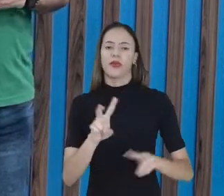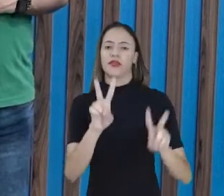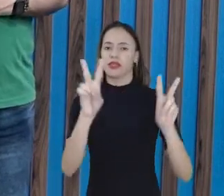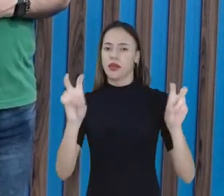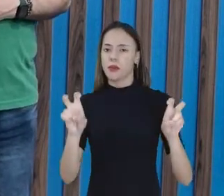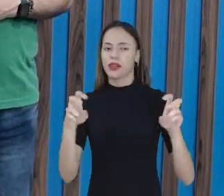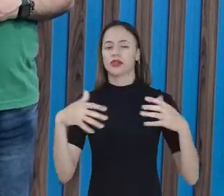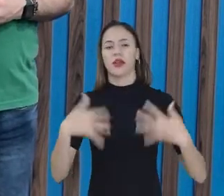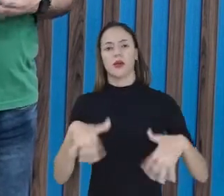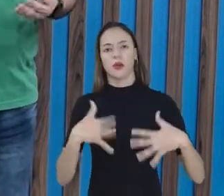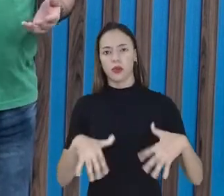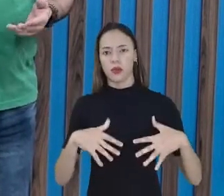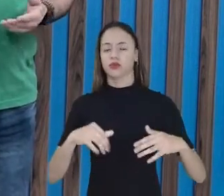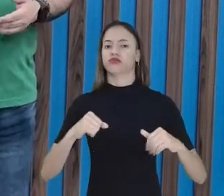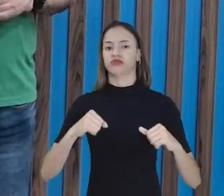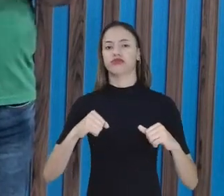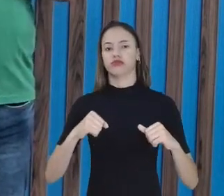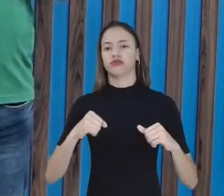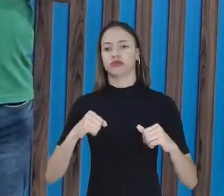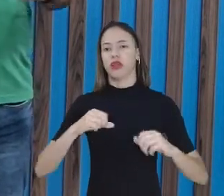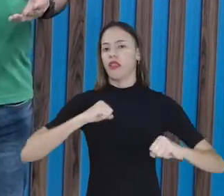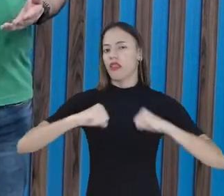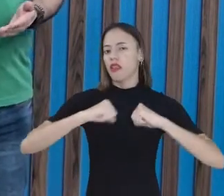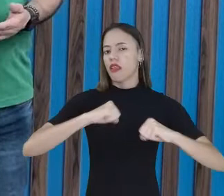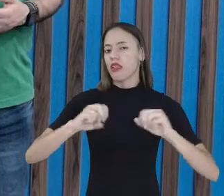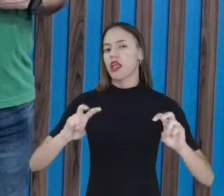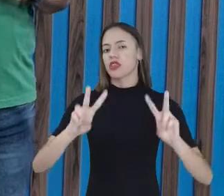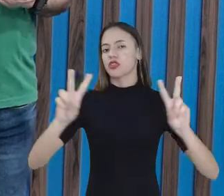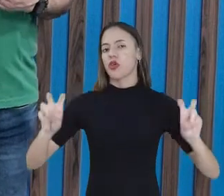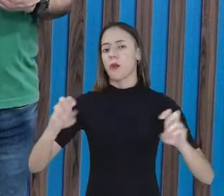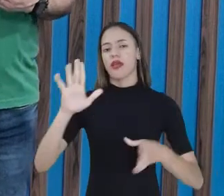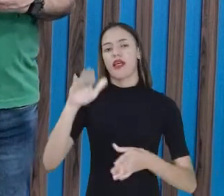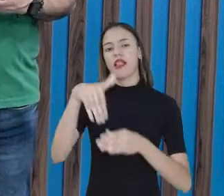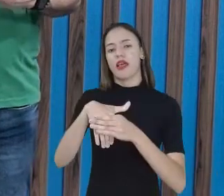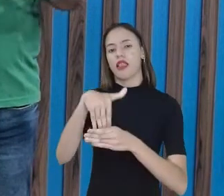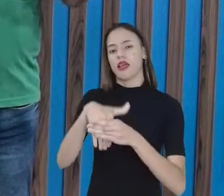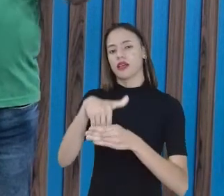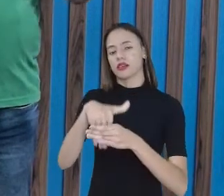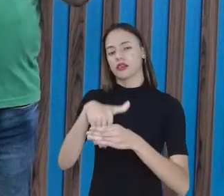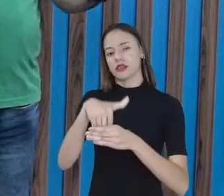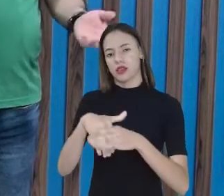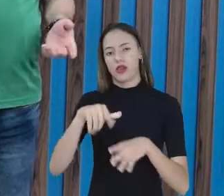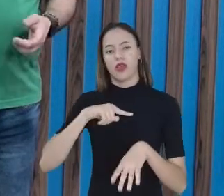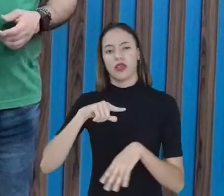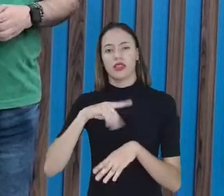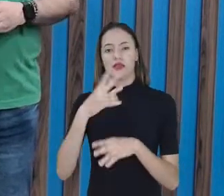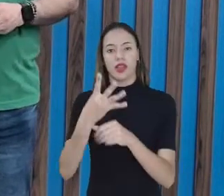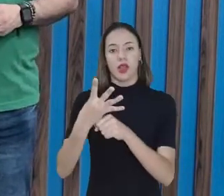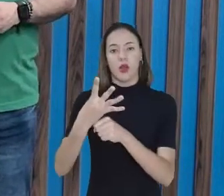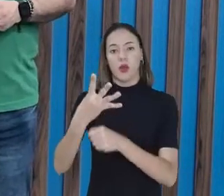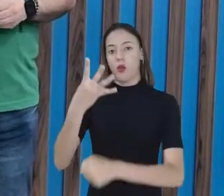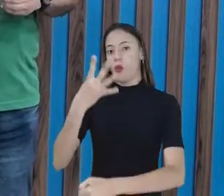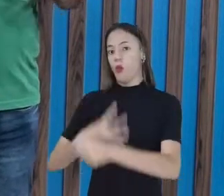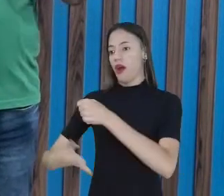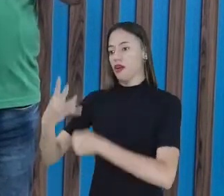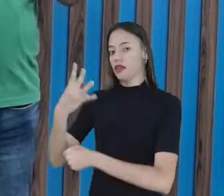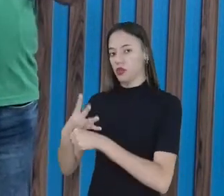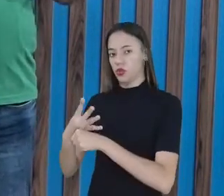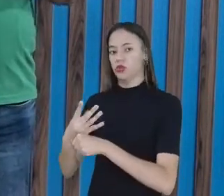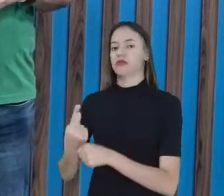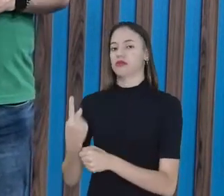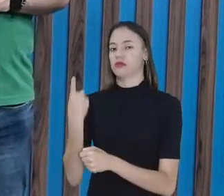recorrente no debate referente às eleições que nós tivemos dos 4 últimos anos para cá,